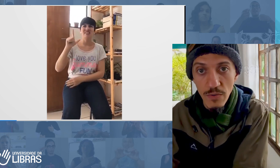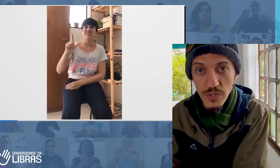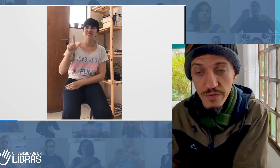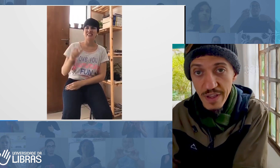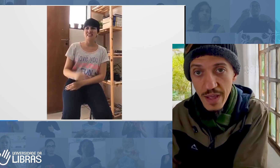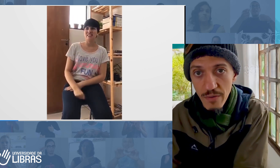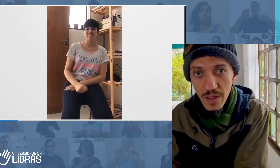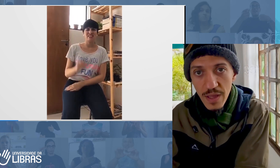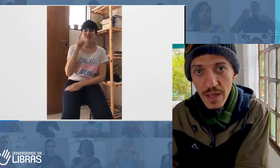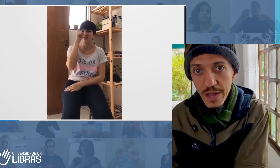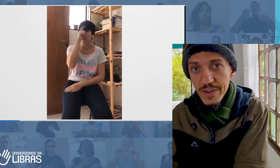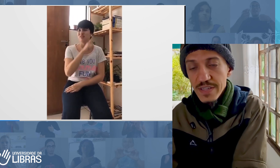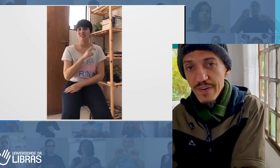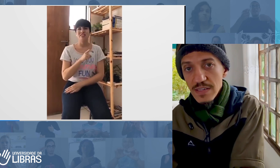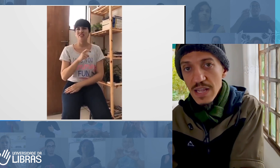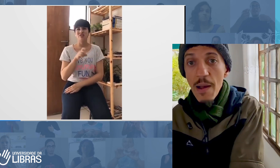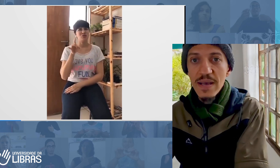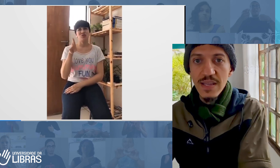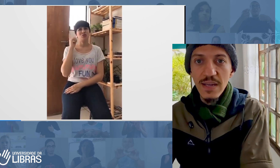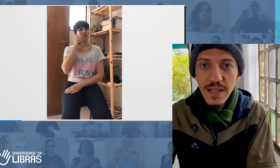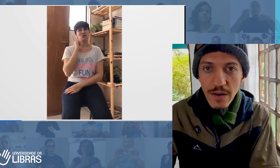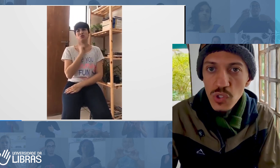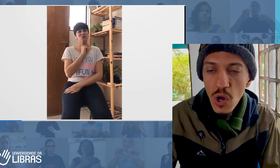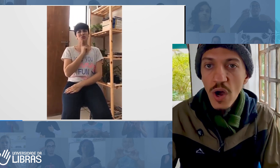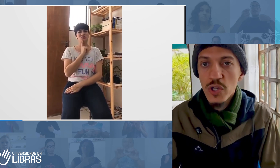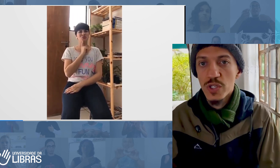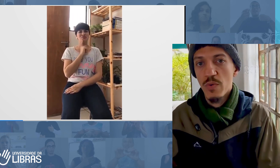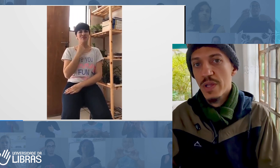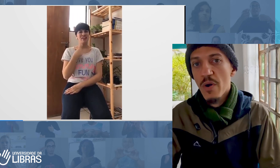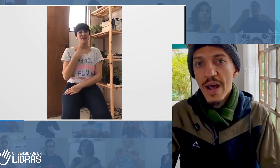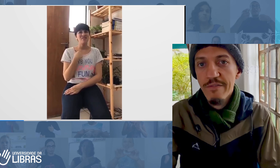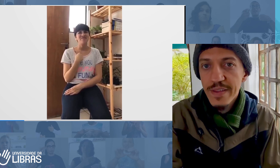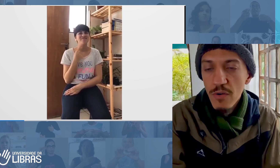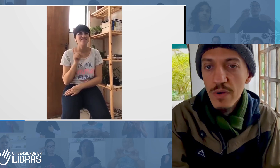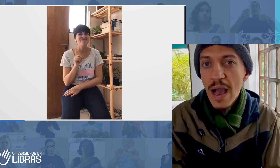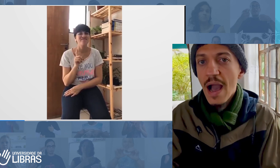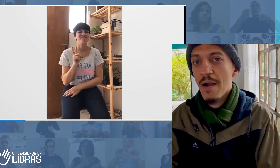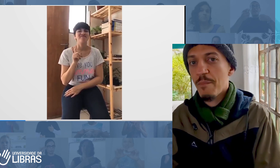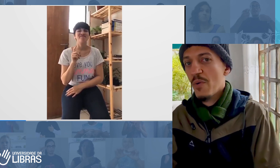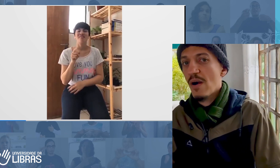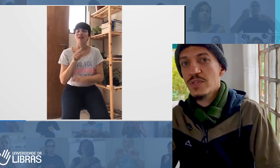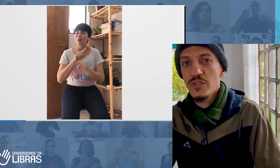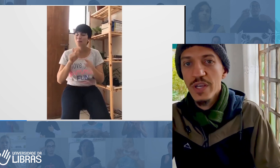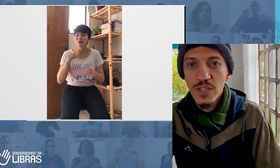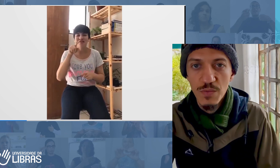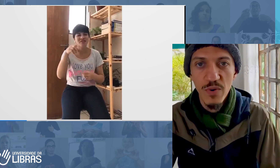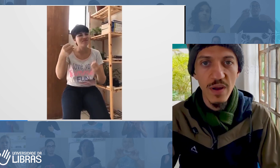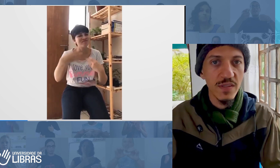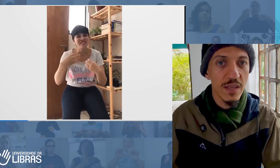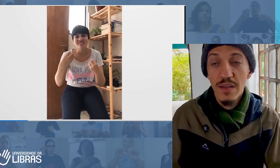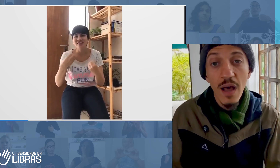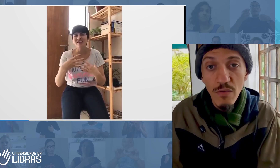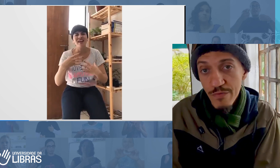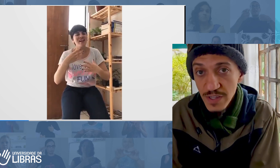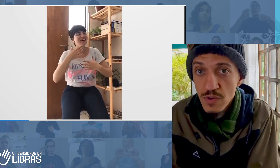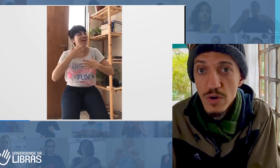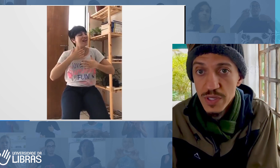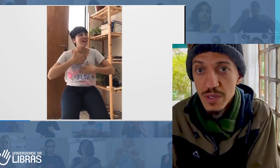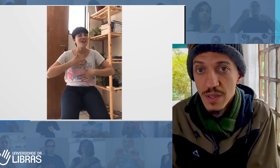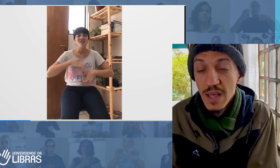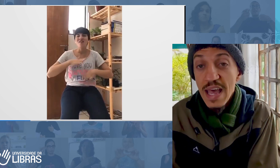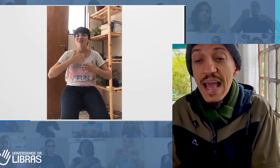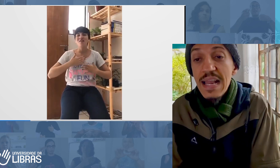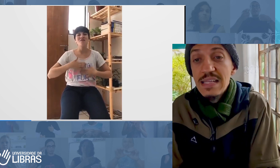esses alunos tiveram, talvez você fale assim, mas eles deram sorte, porque moravam em tal lugar, por causa disso, por causa daquilo. Não, não foi